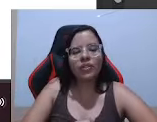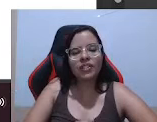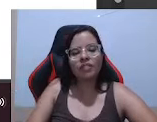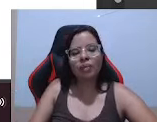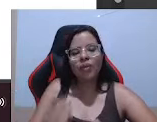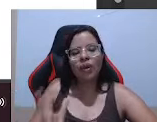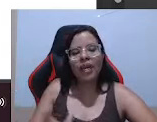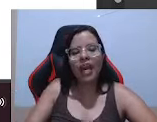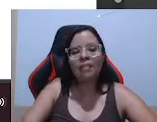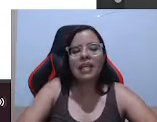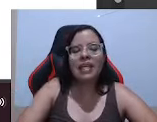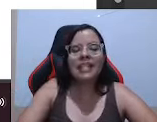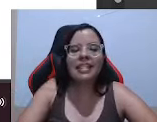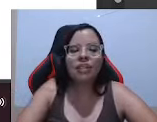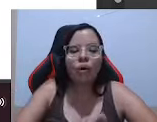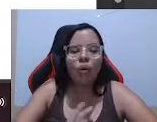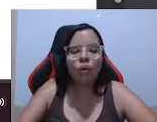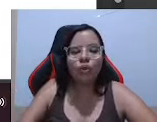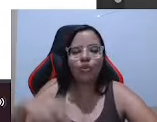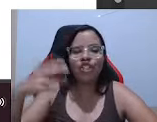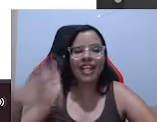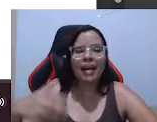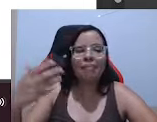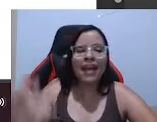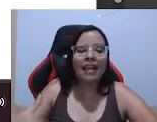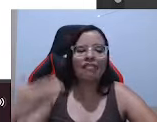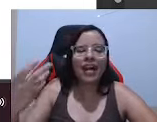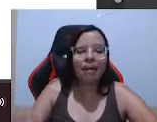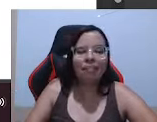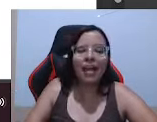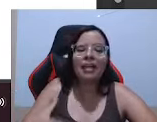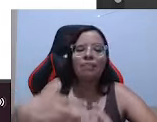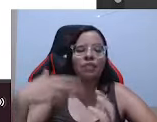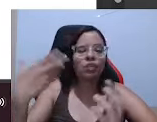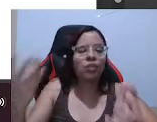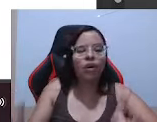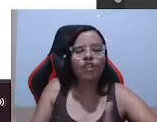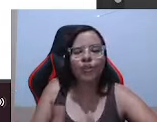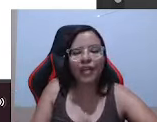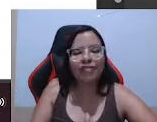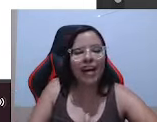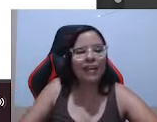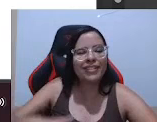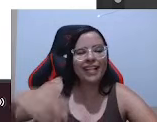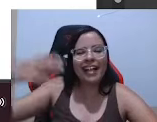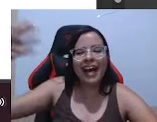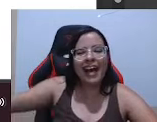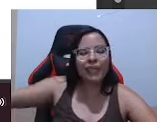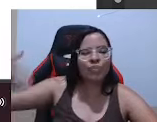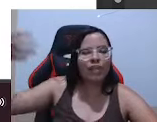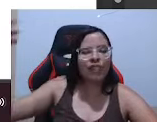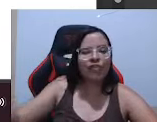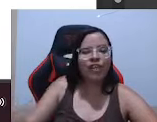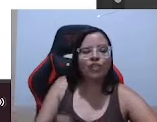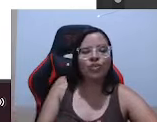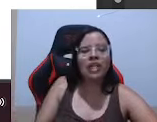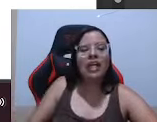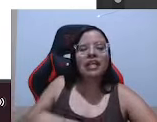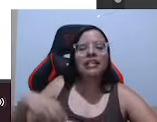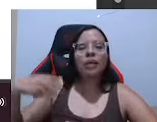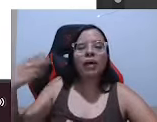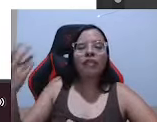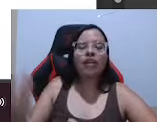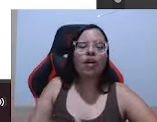educação inclusiva, ok? E se esse concurso de Ilhabela vale a pena? Lógico que vale. Os salários, os